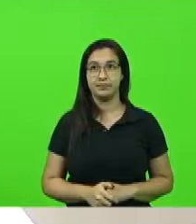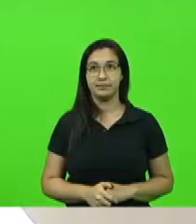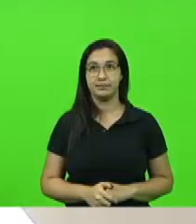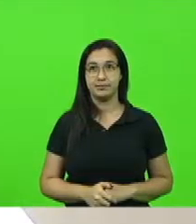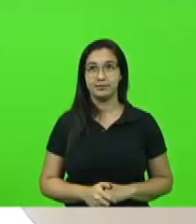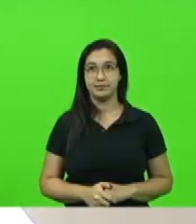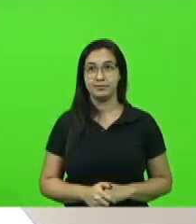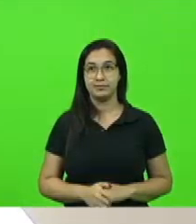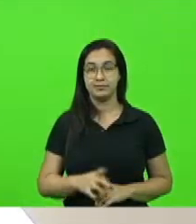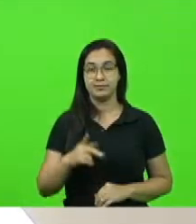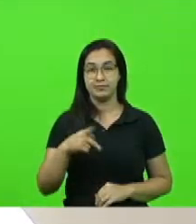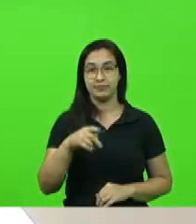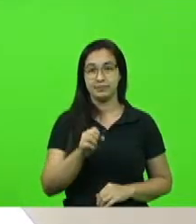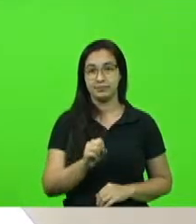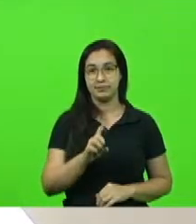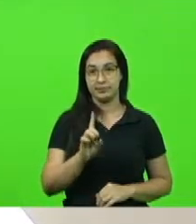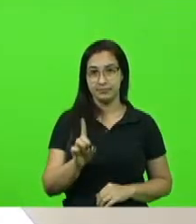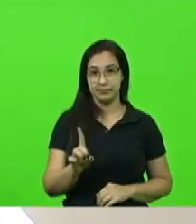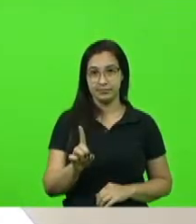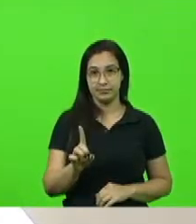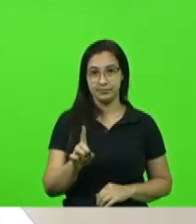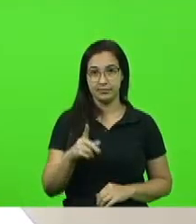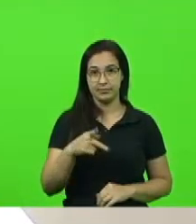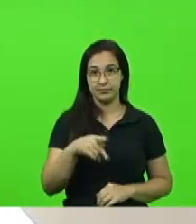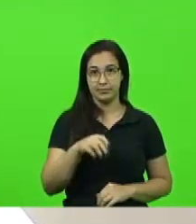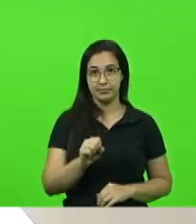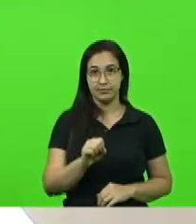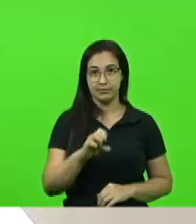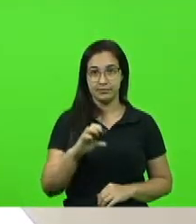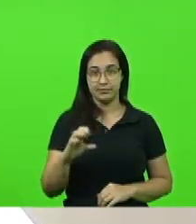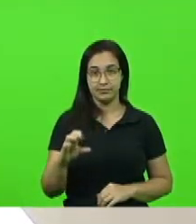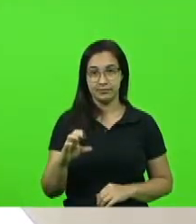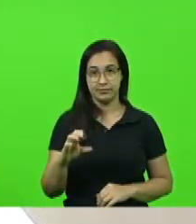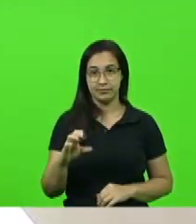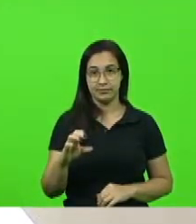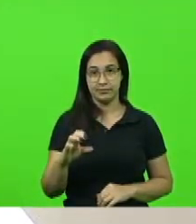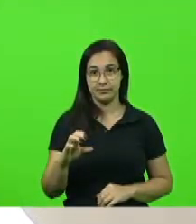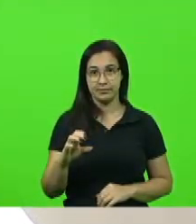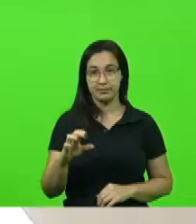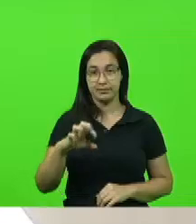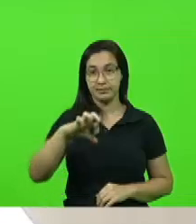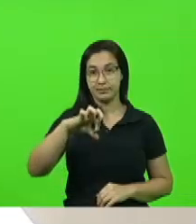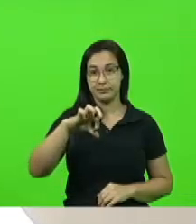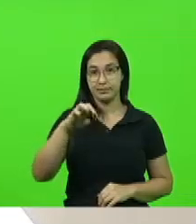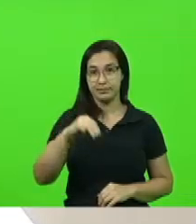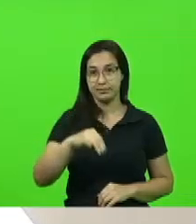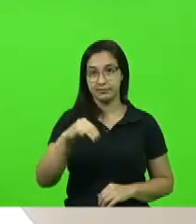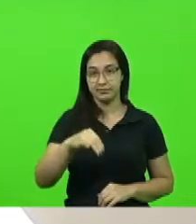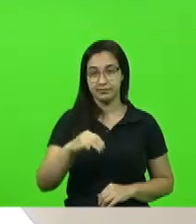Bloco PSD, PSC, por 9 minutos.